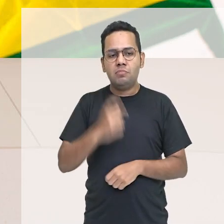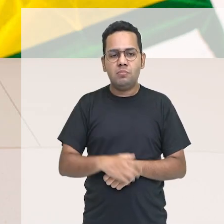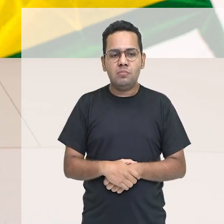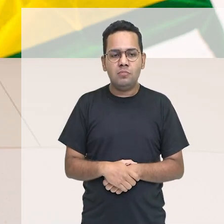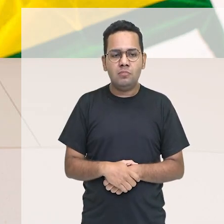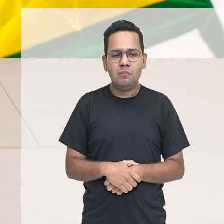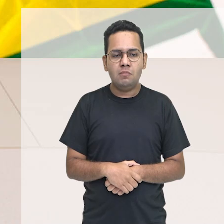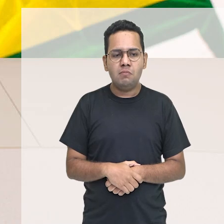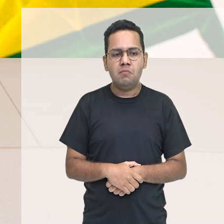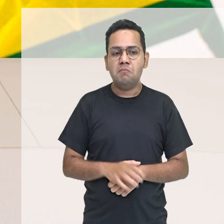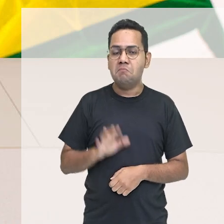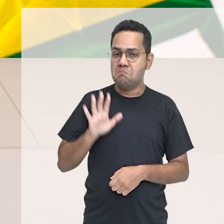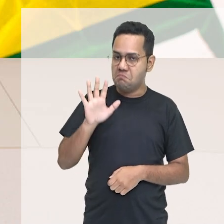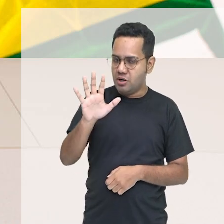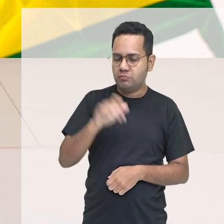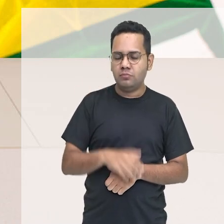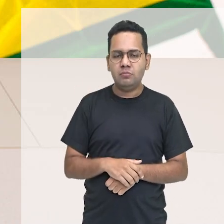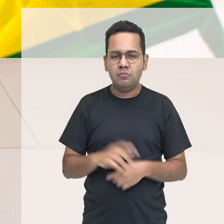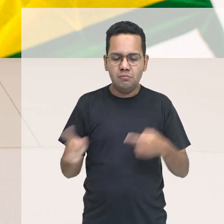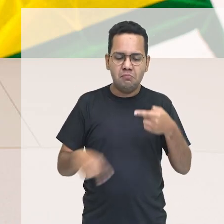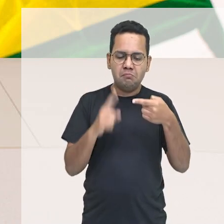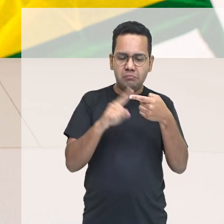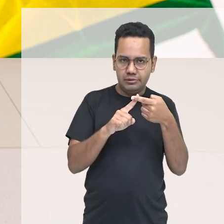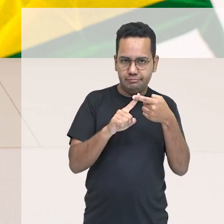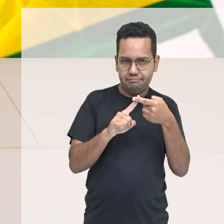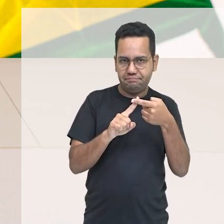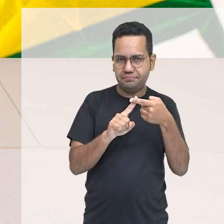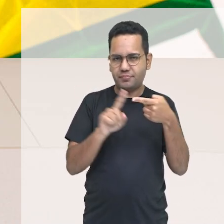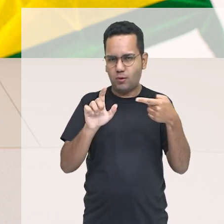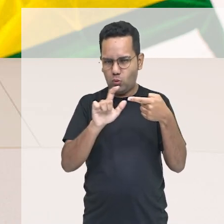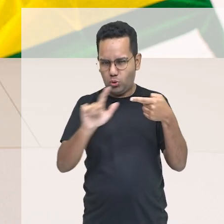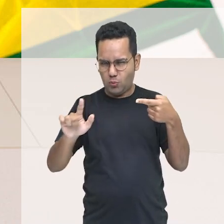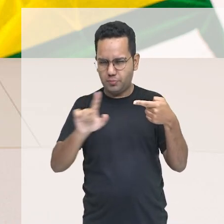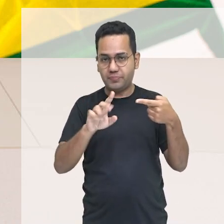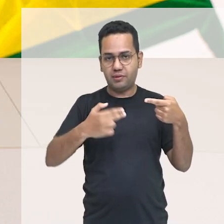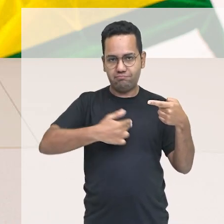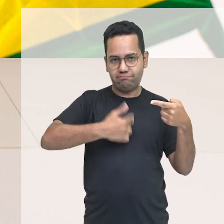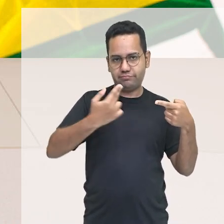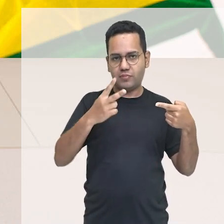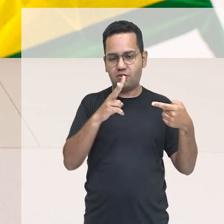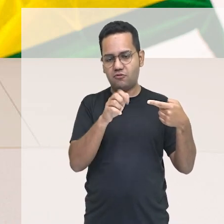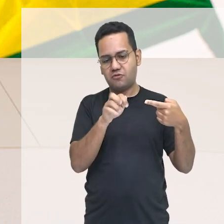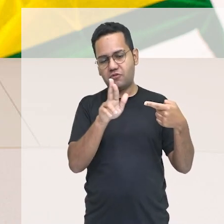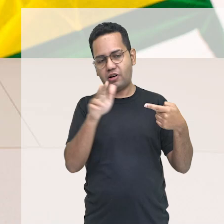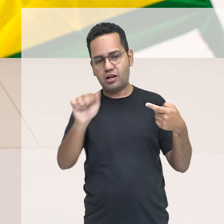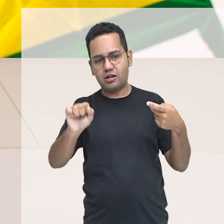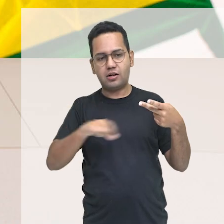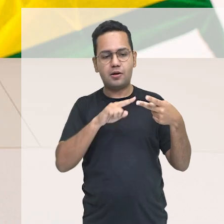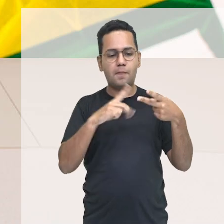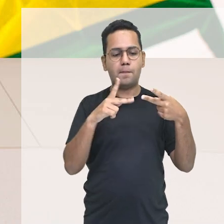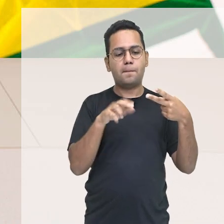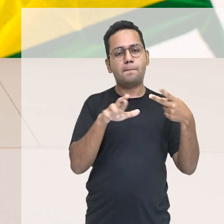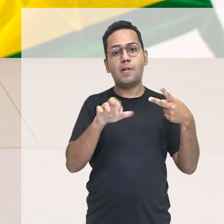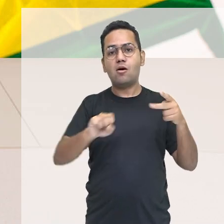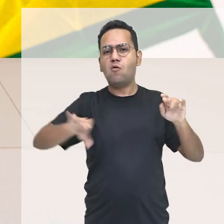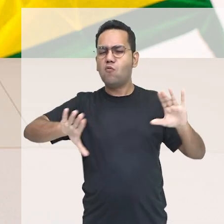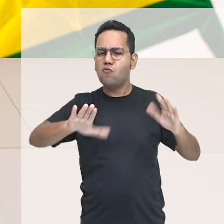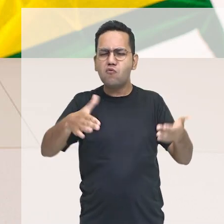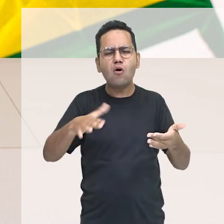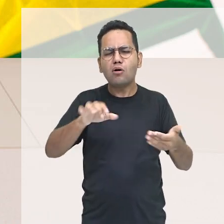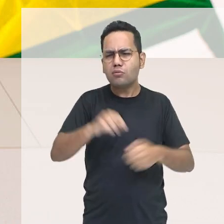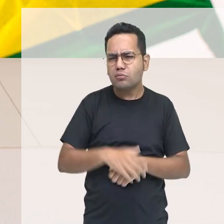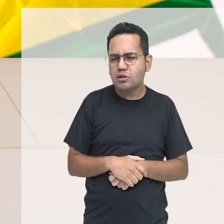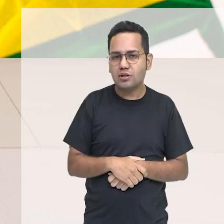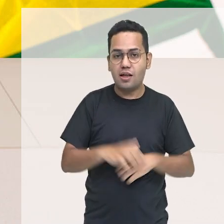podemos ver que enquanto Vargas e Perón priorizavam os trabalhadores urbanos, apesar de terem